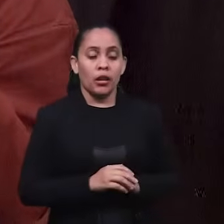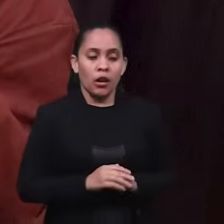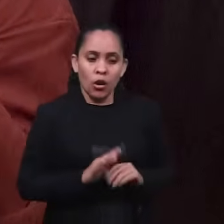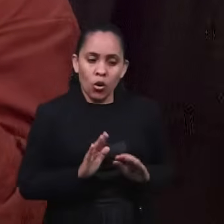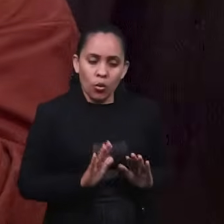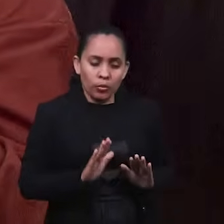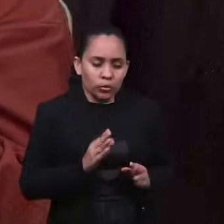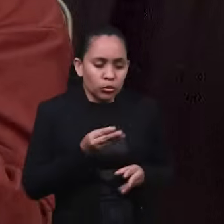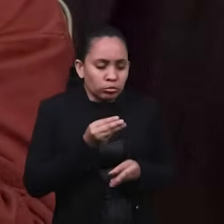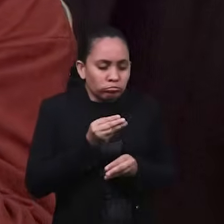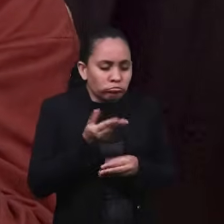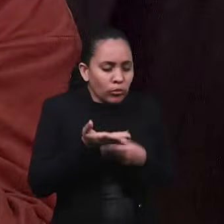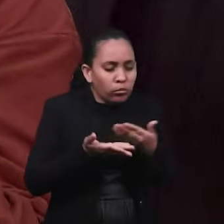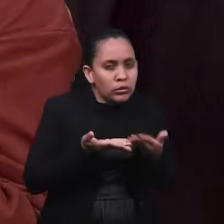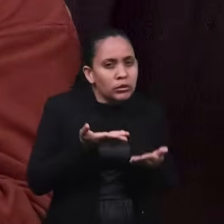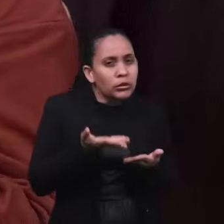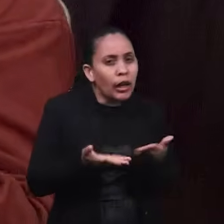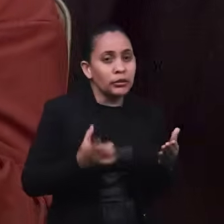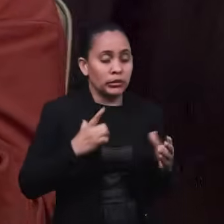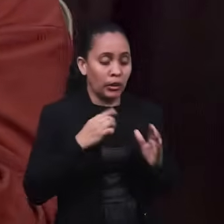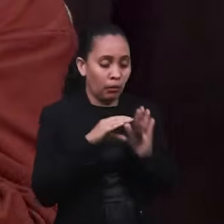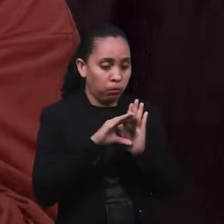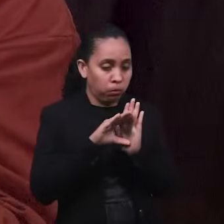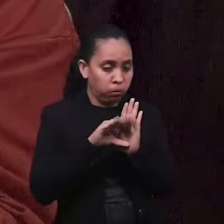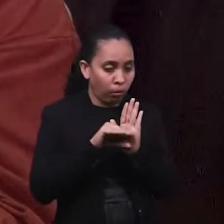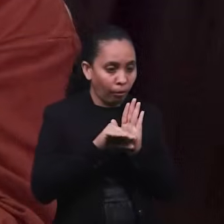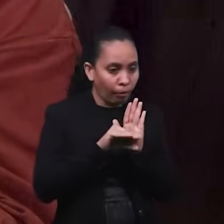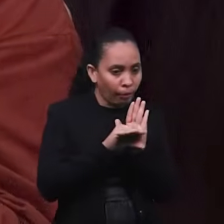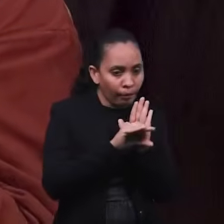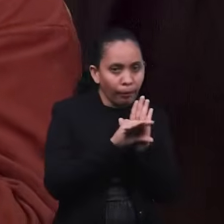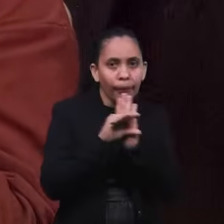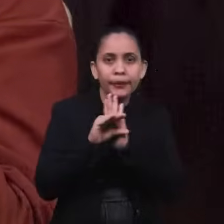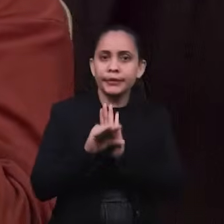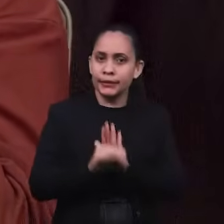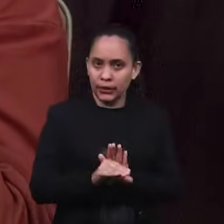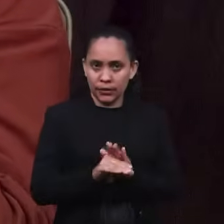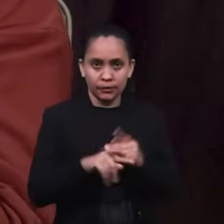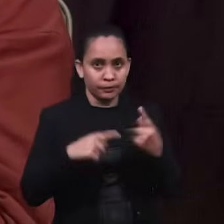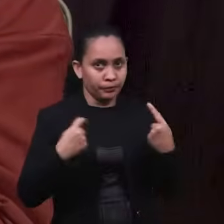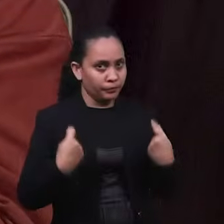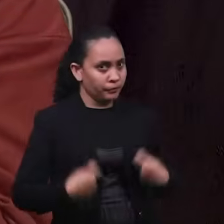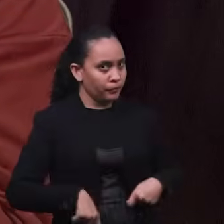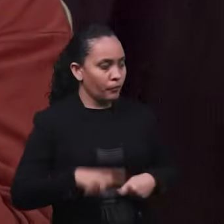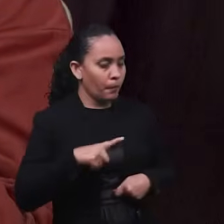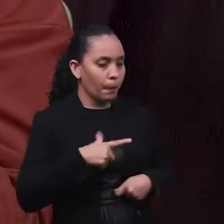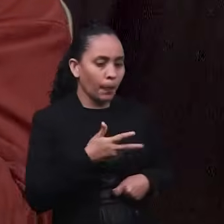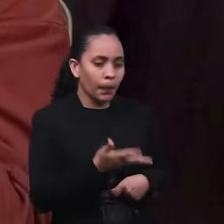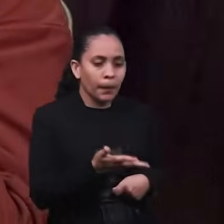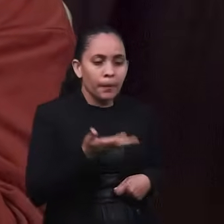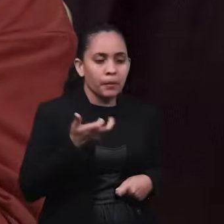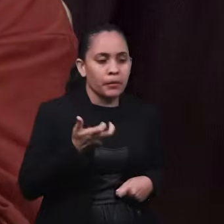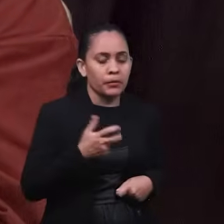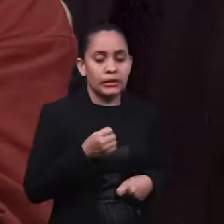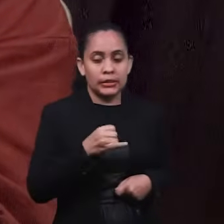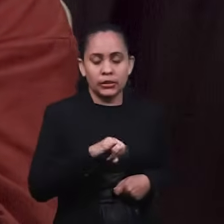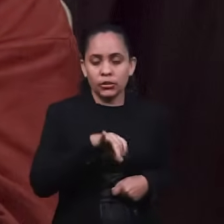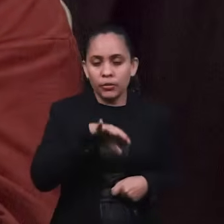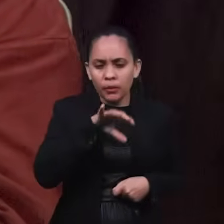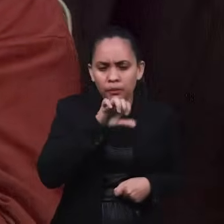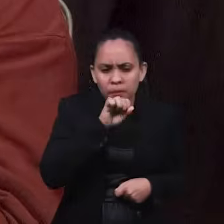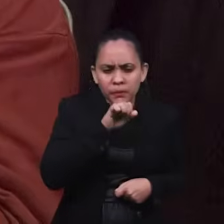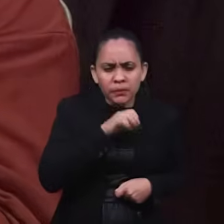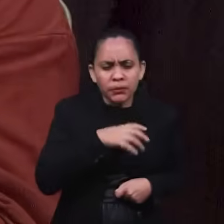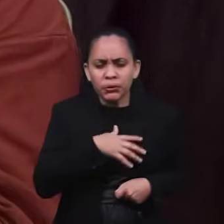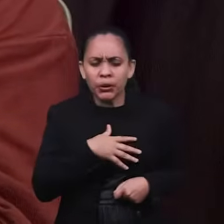minucioso. Porque a gente vai estar lidando com bactérias e leveduras. Sim. Então, a gente precisa perceber mau cheiro,